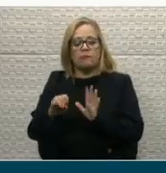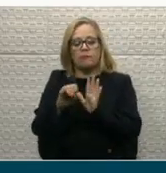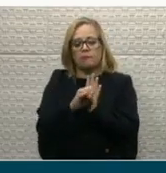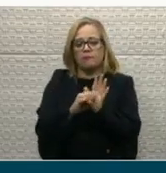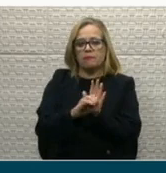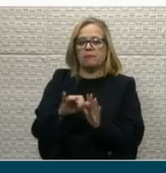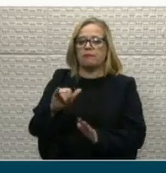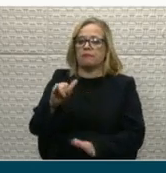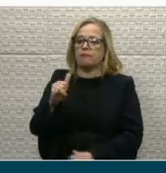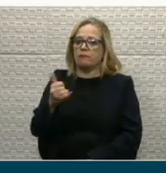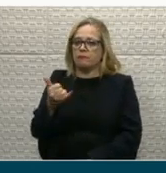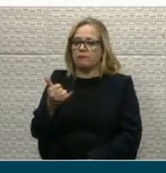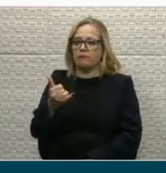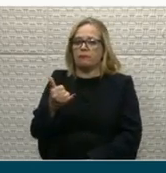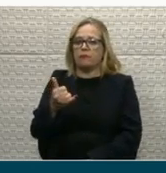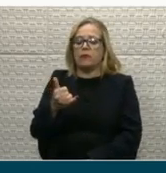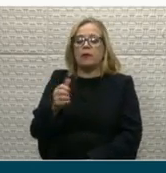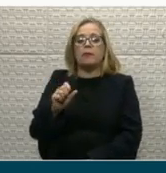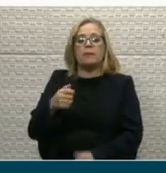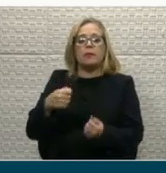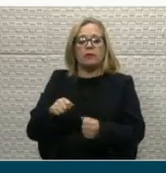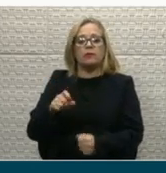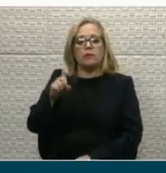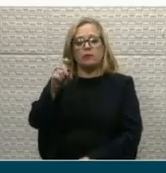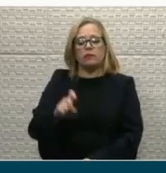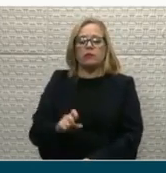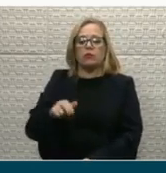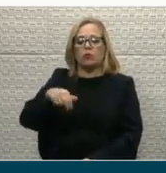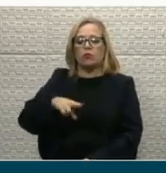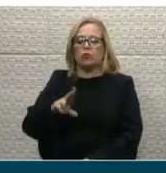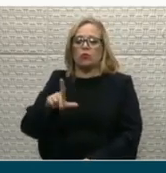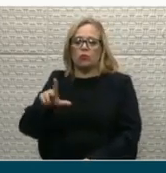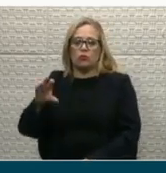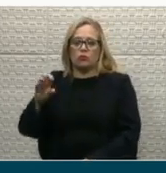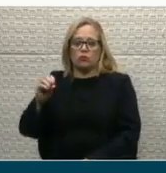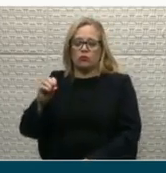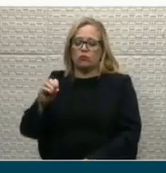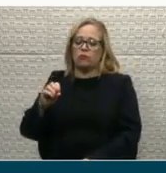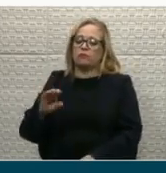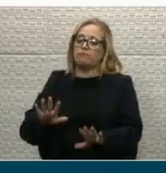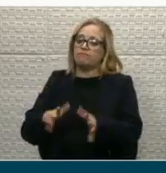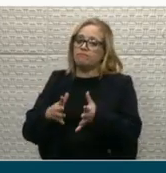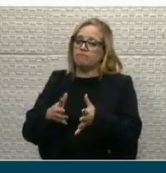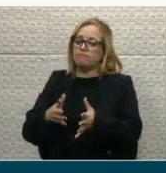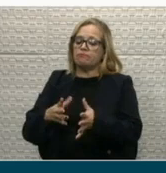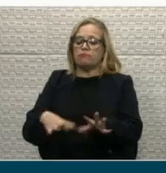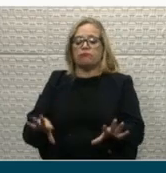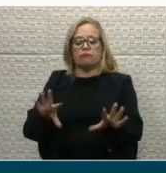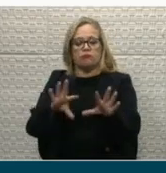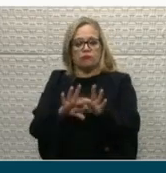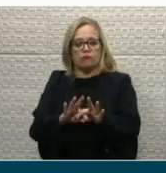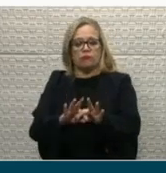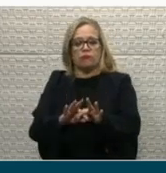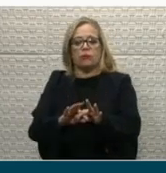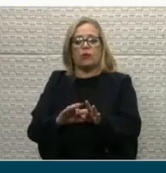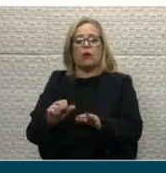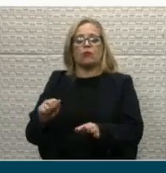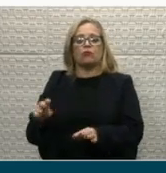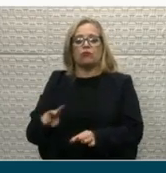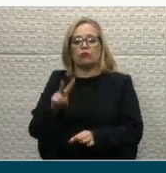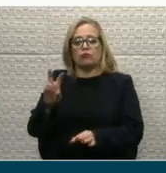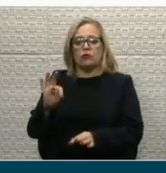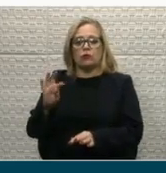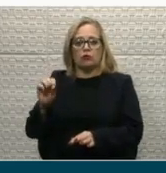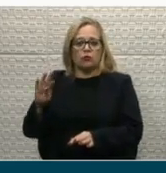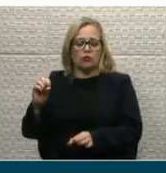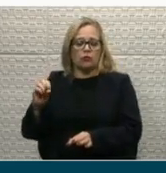que o y tem que ser nulo. Quer dizer que os autovetores associados ao autovalor lambda igual a